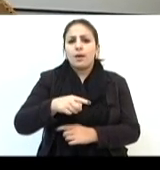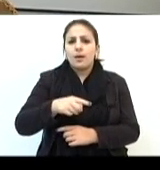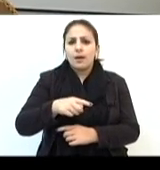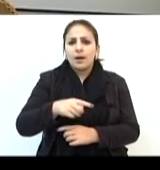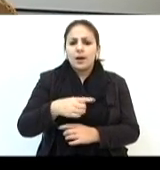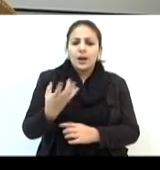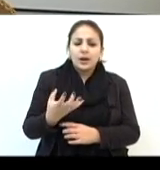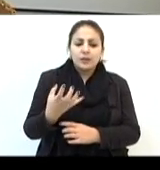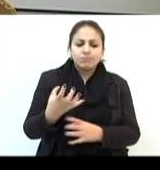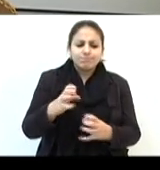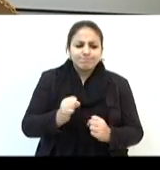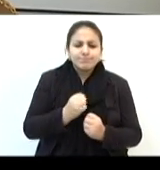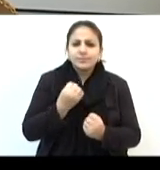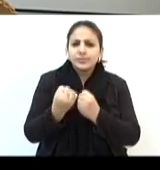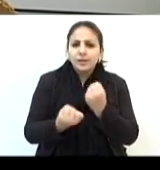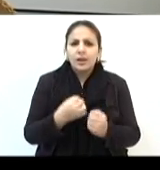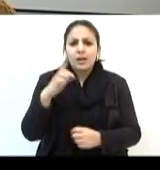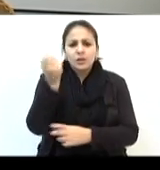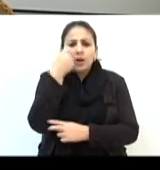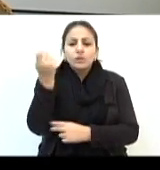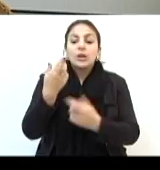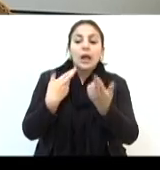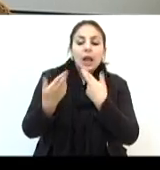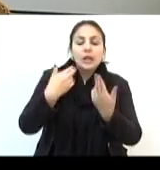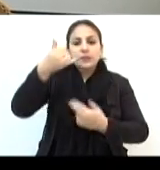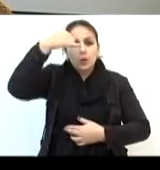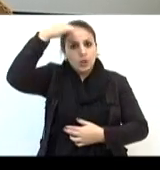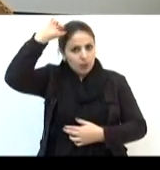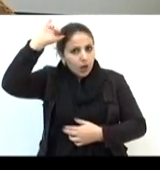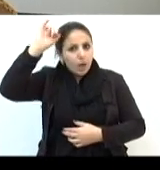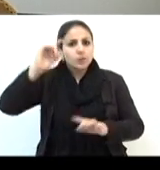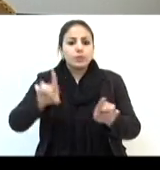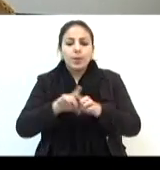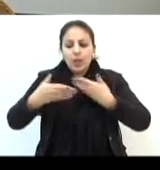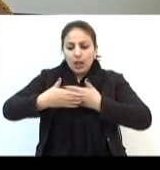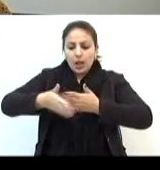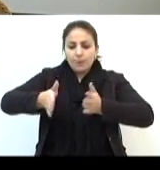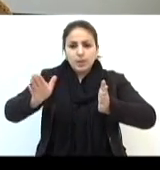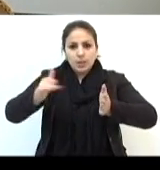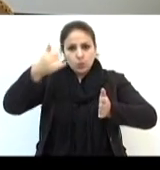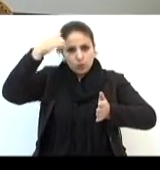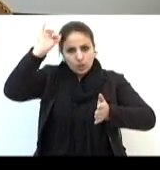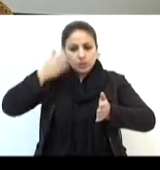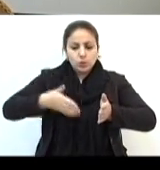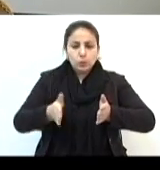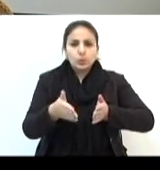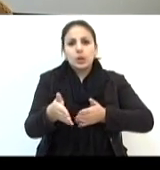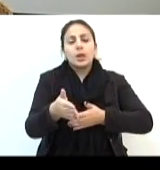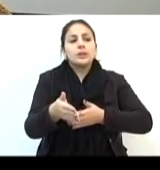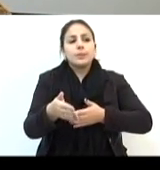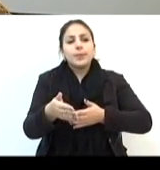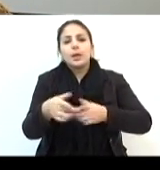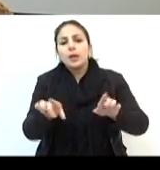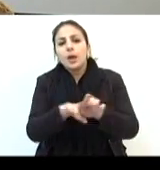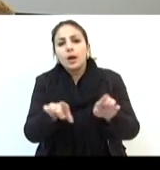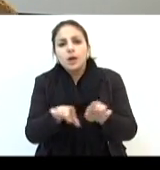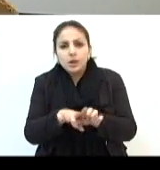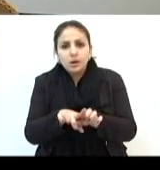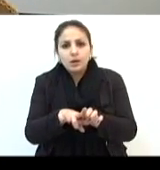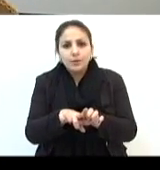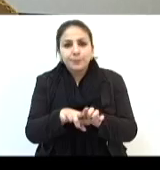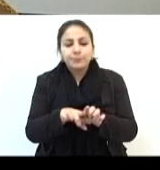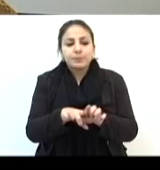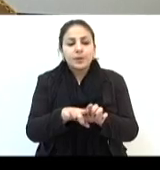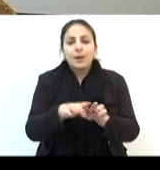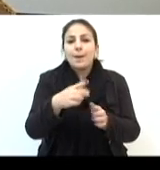gaúchos em relação ao gado, enfim, que abriram as porteiras do Rio Grande para o Paraná e Uruguai,